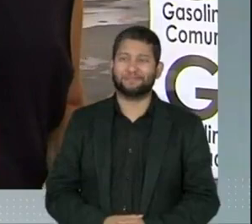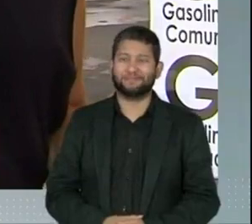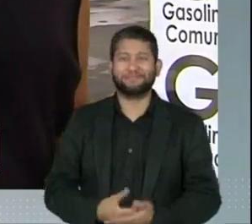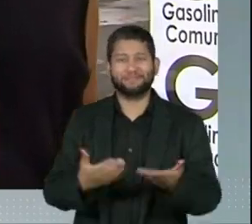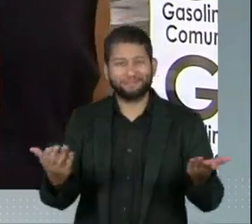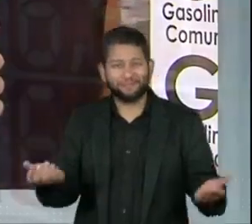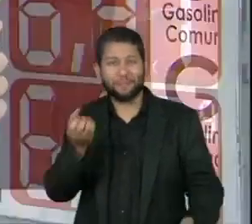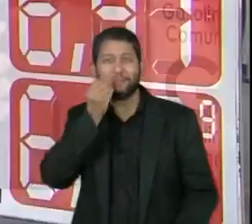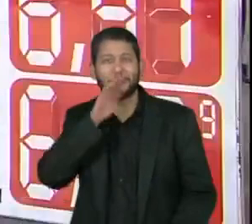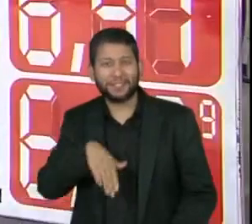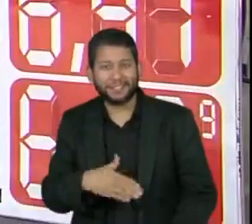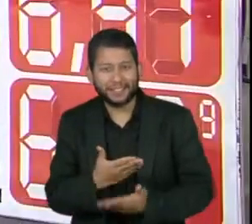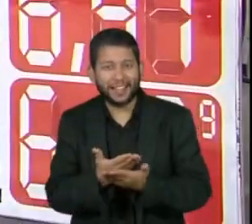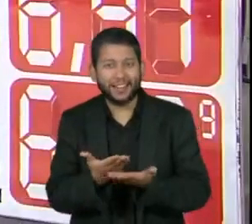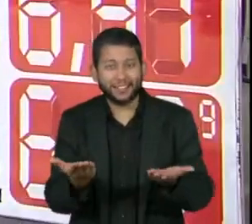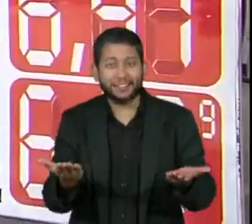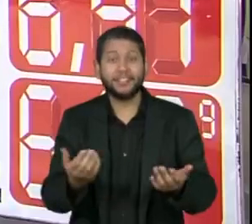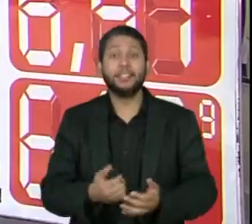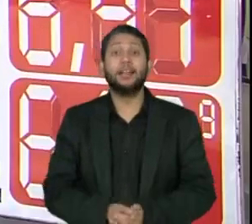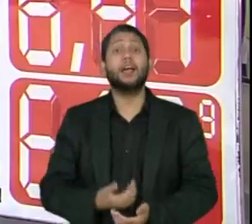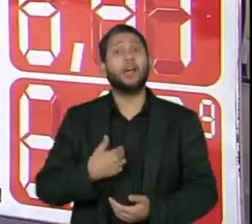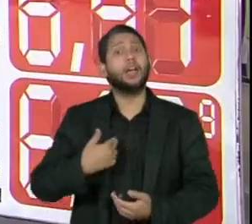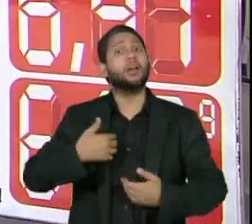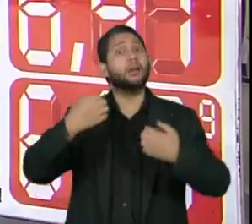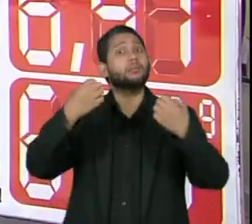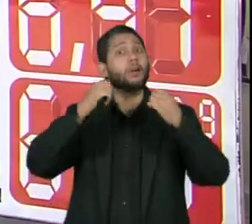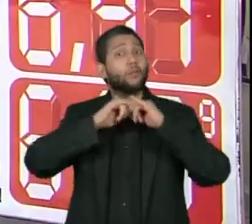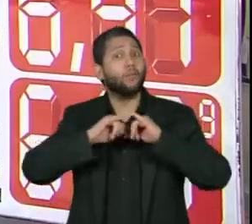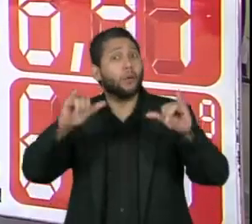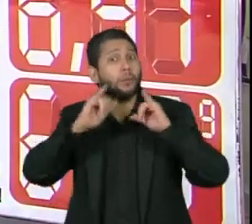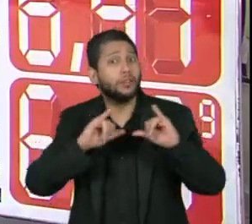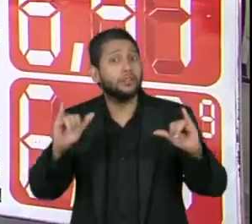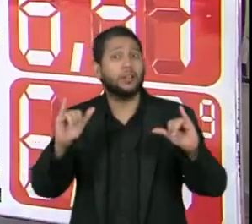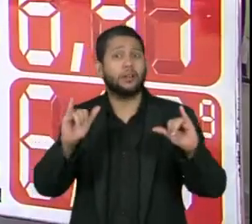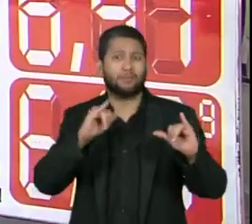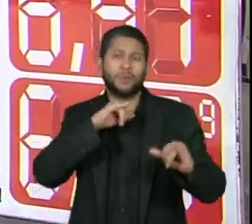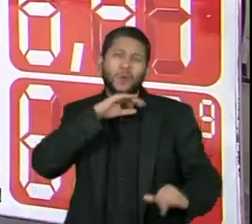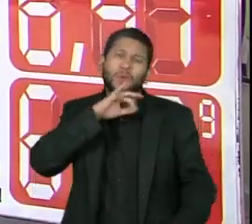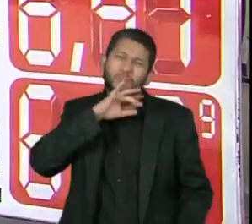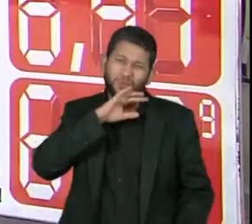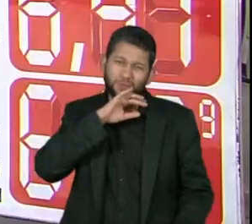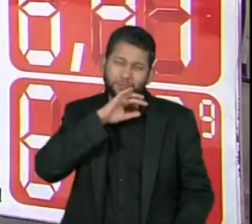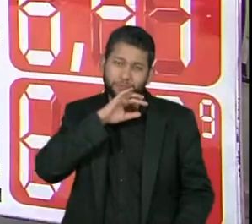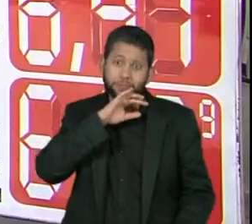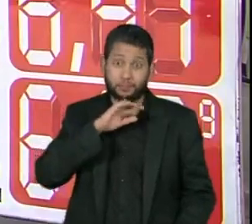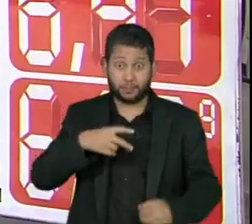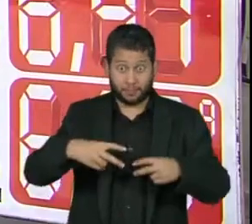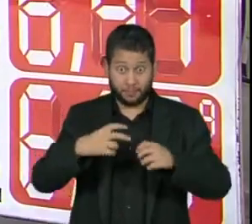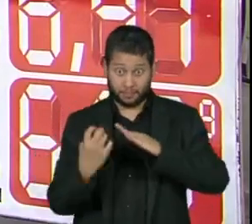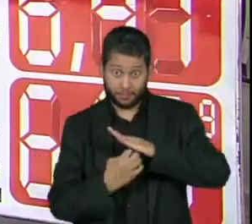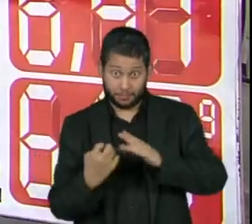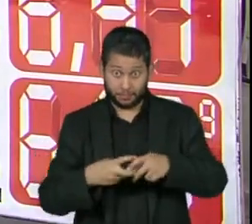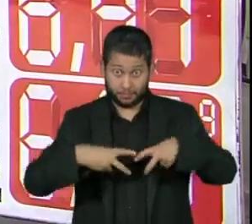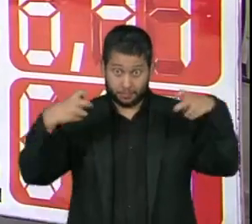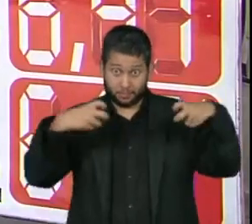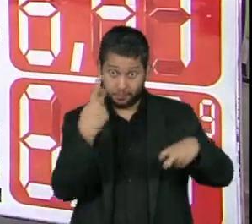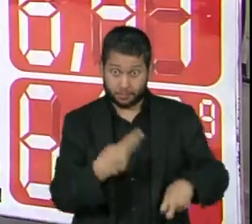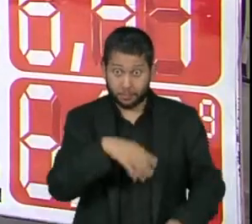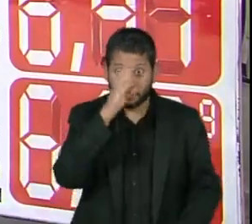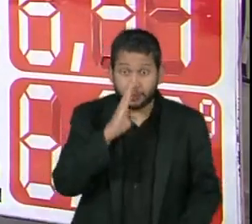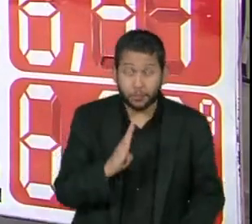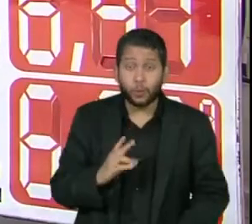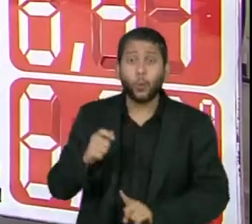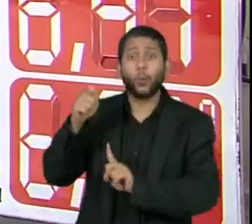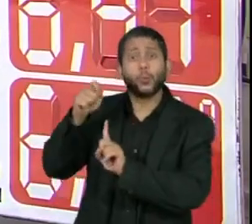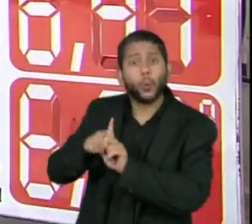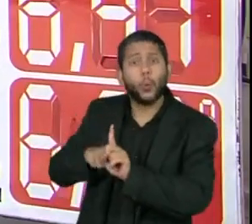Boa tarde, Joyce. Eu trago mais e mais informações, viu? A Petrobras, depois de quase 2 meses